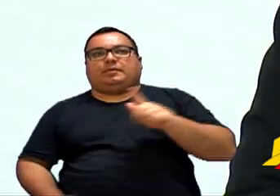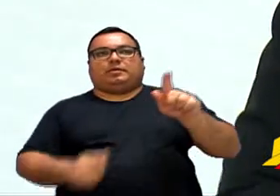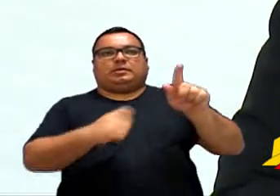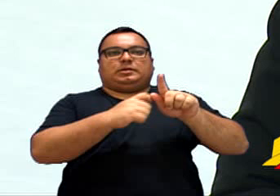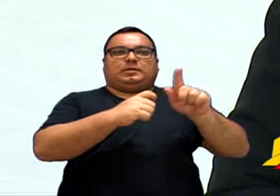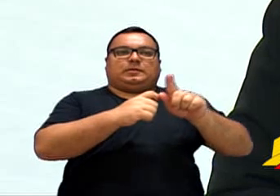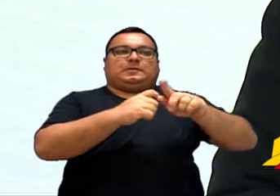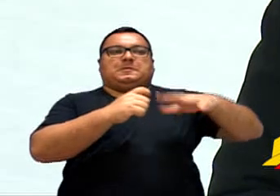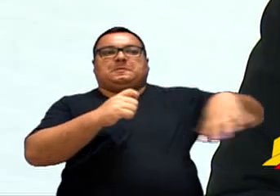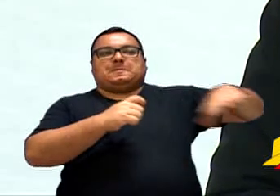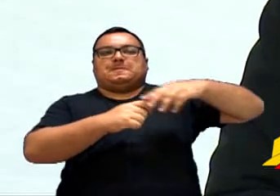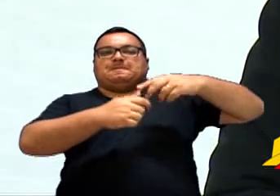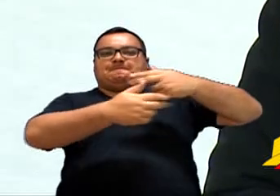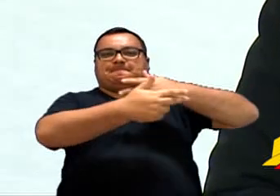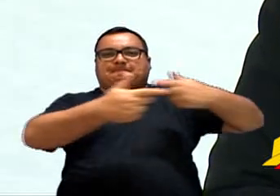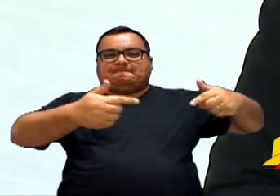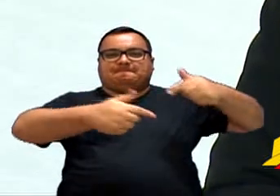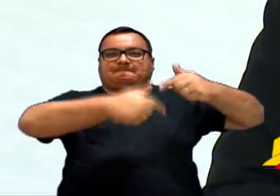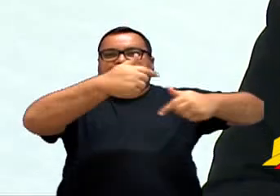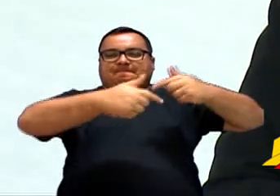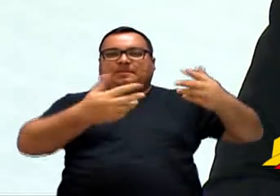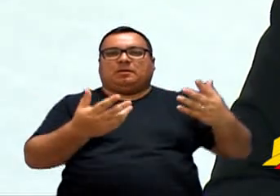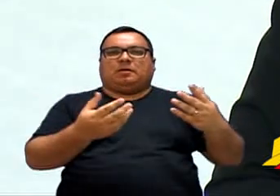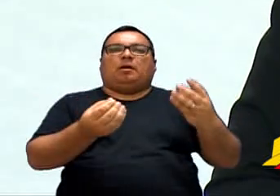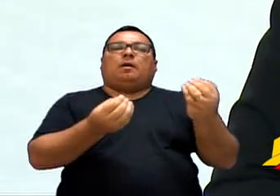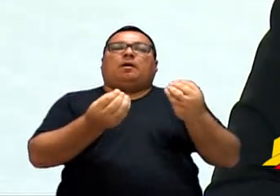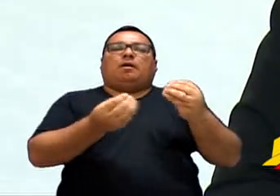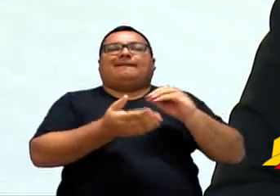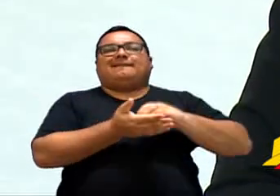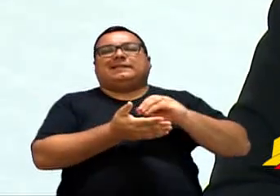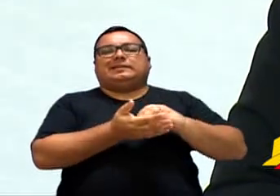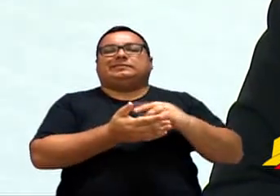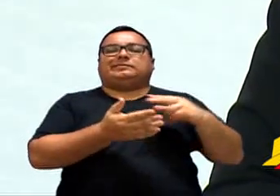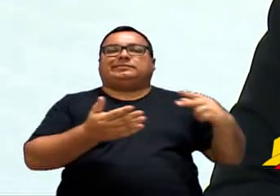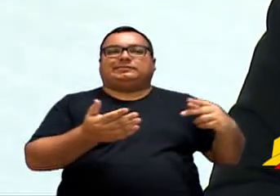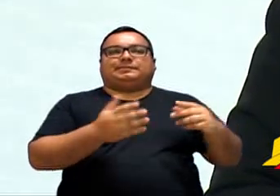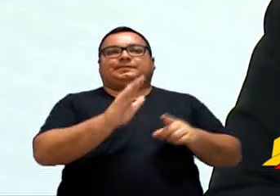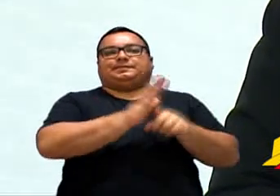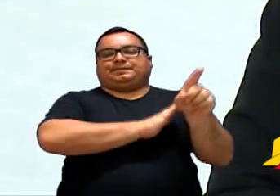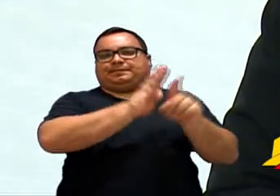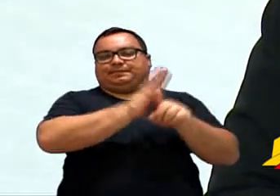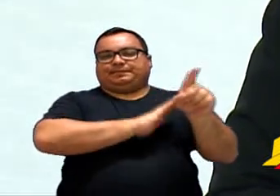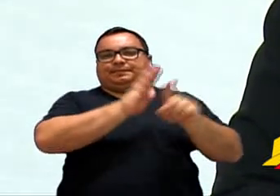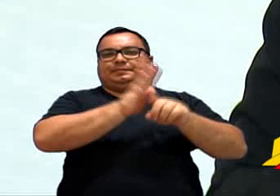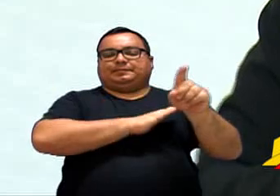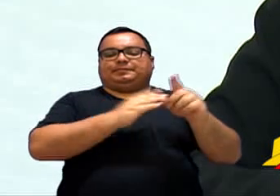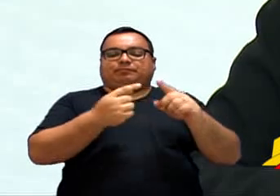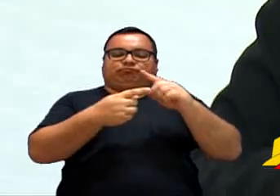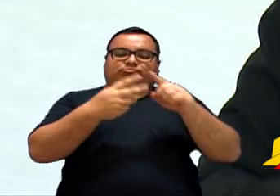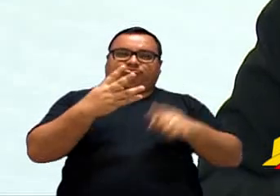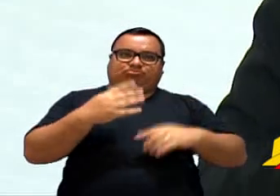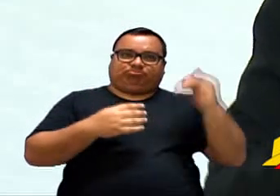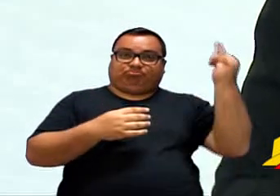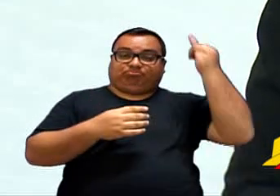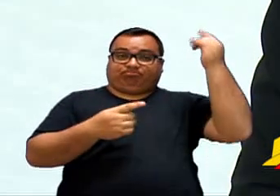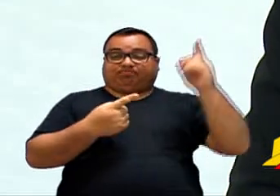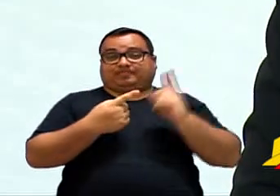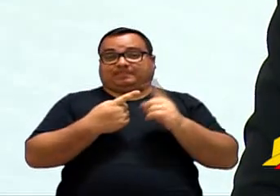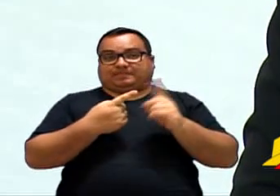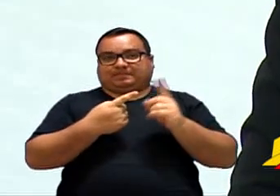rede básica de saúde. E aí, com alguns questionamentos importantíssimos. Informar